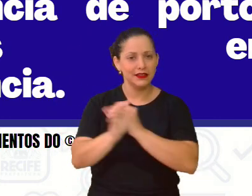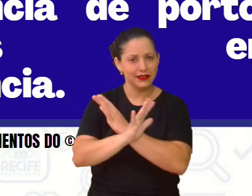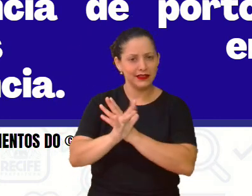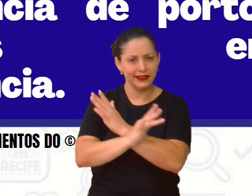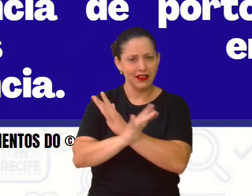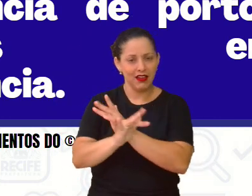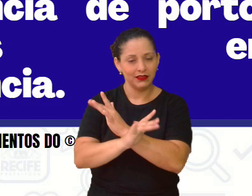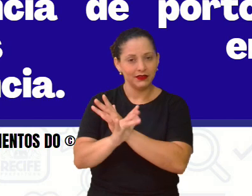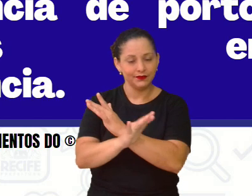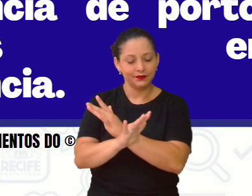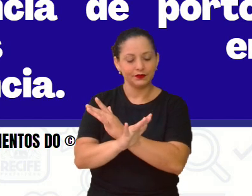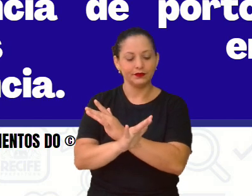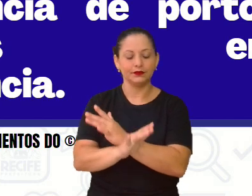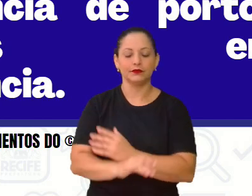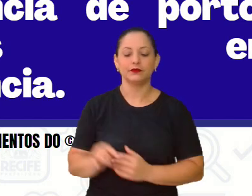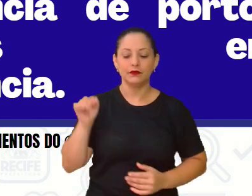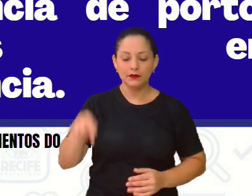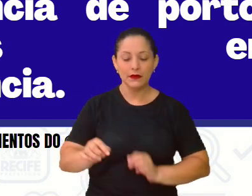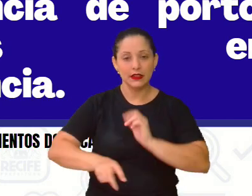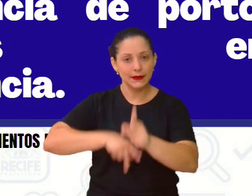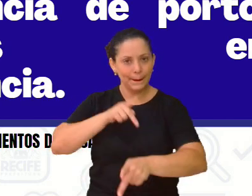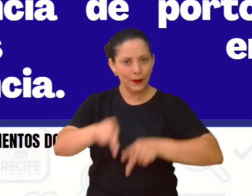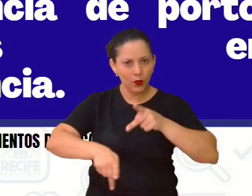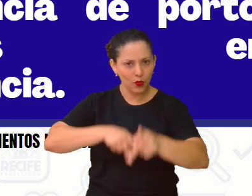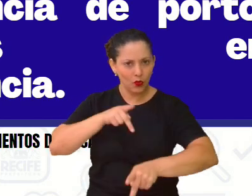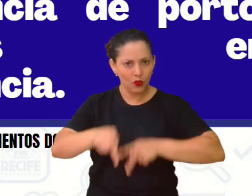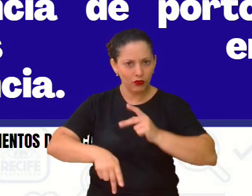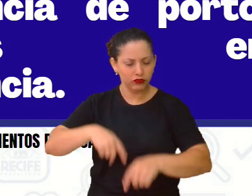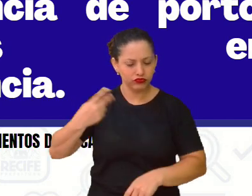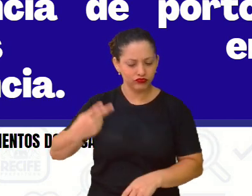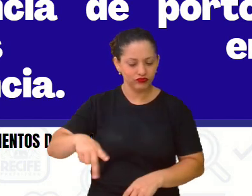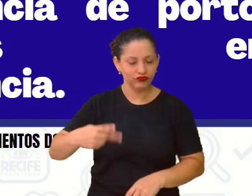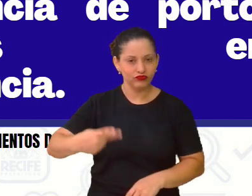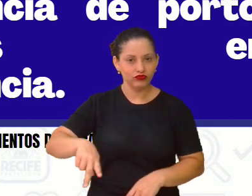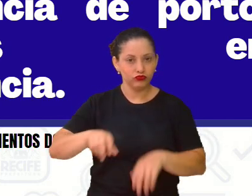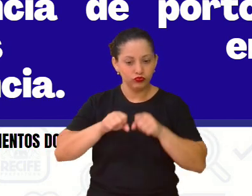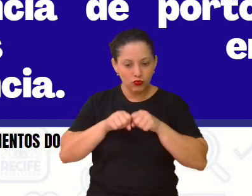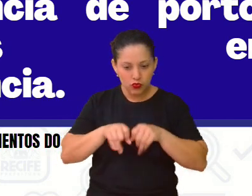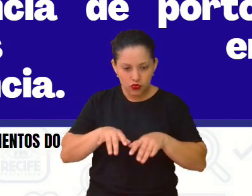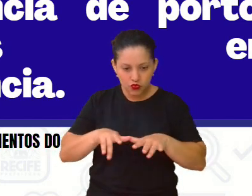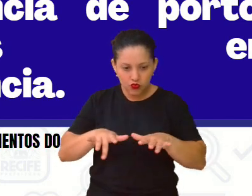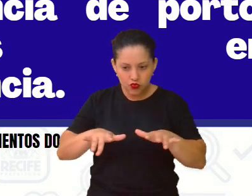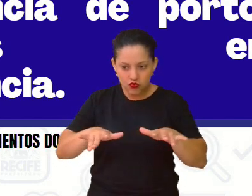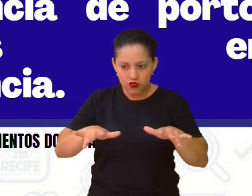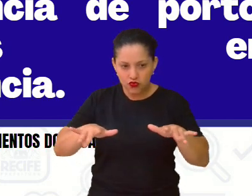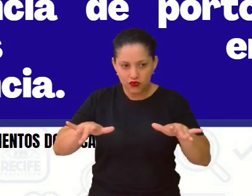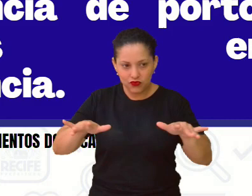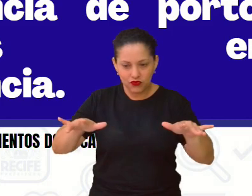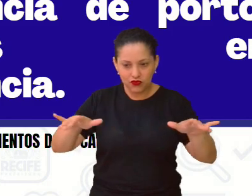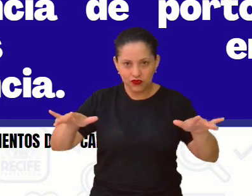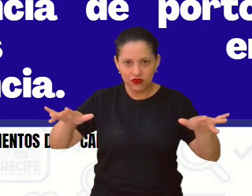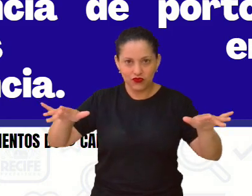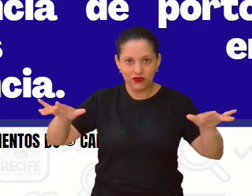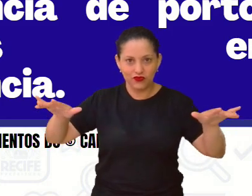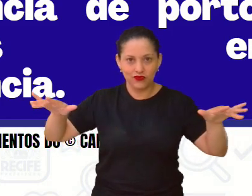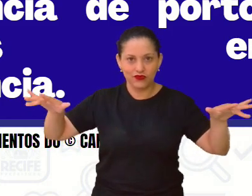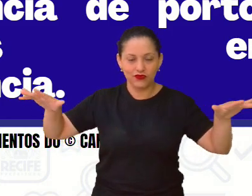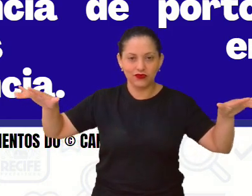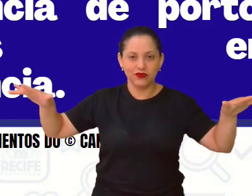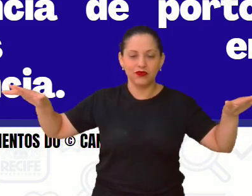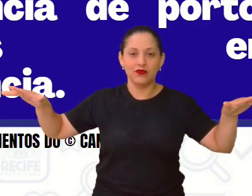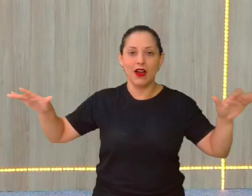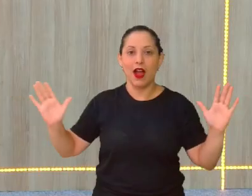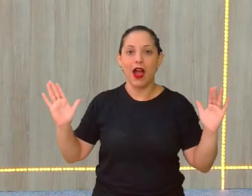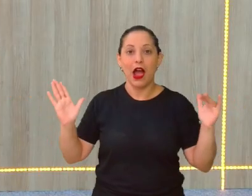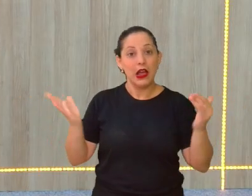cidade, esse povo que ali habitava, ele foi se expandindo, dominando territórios, até se tornar